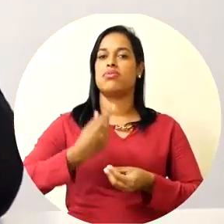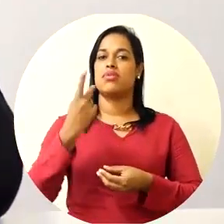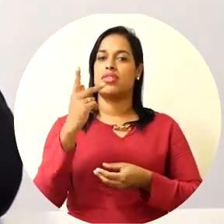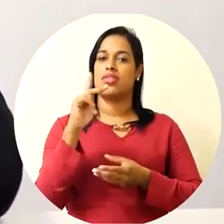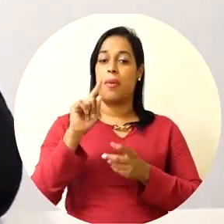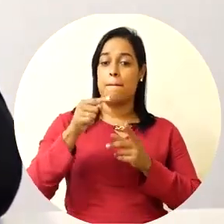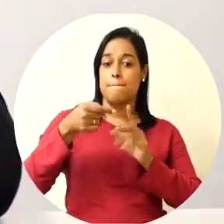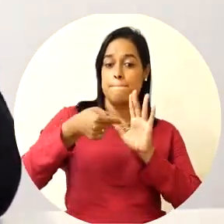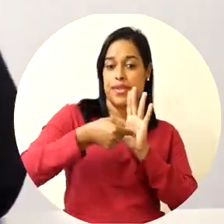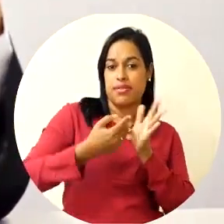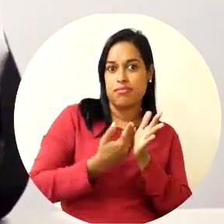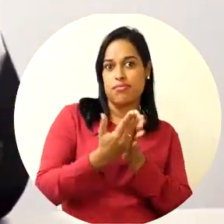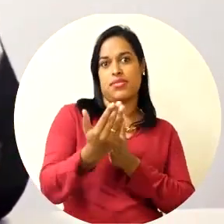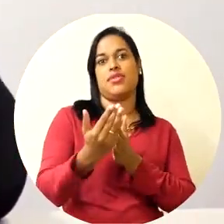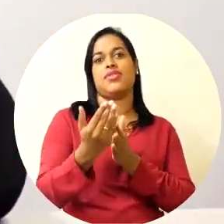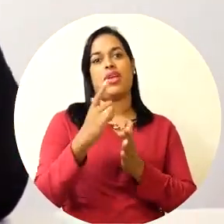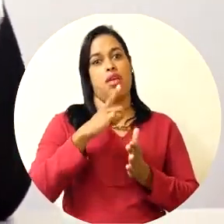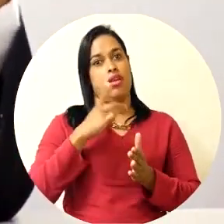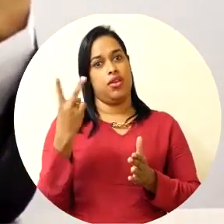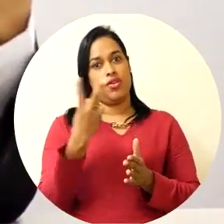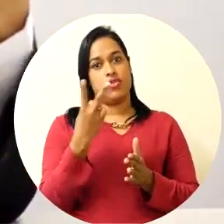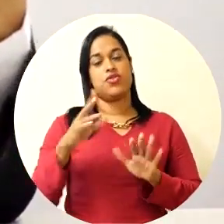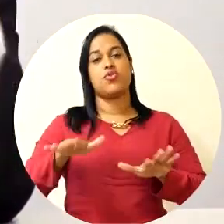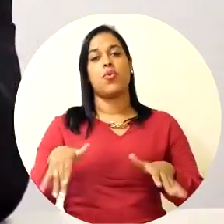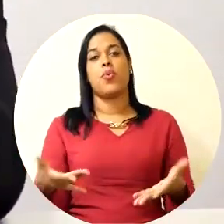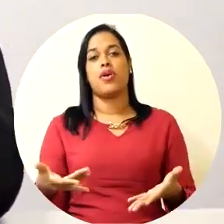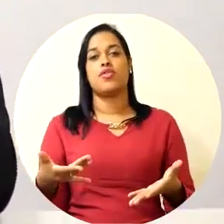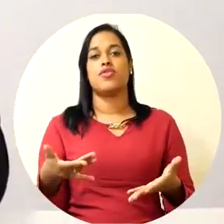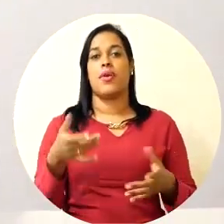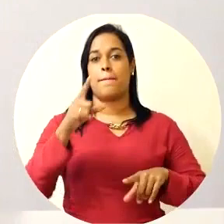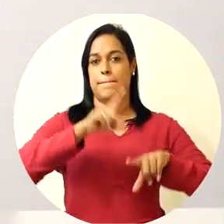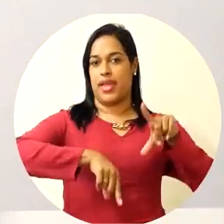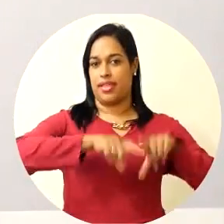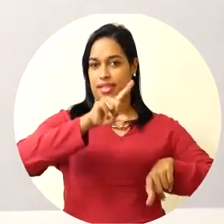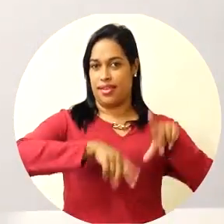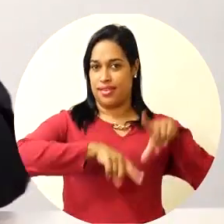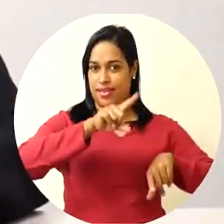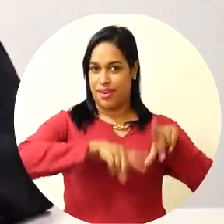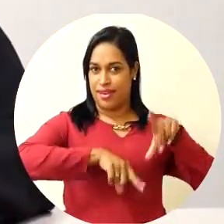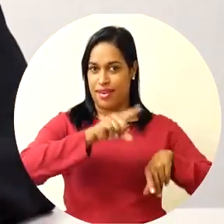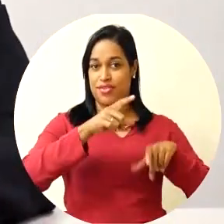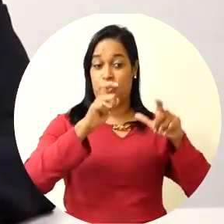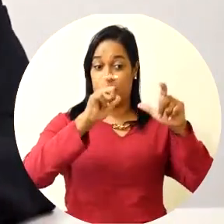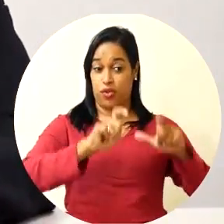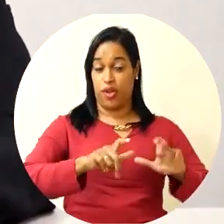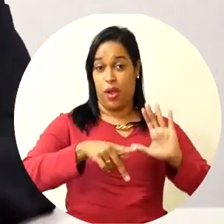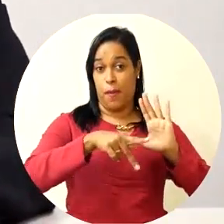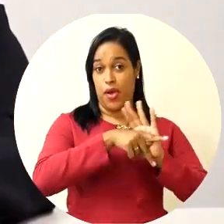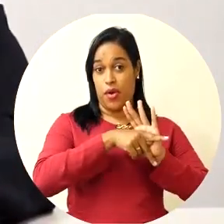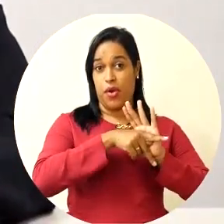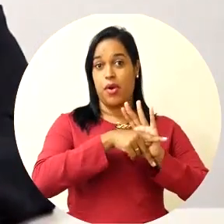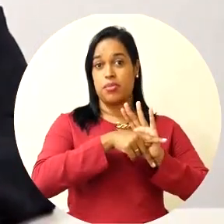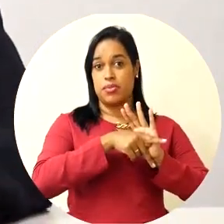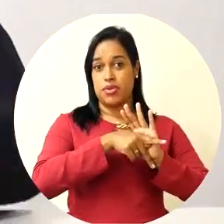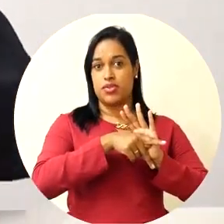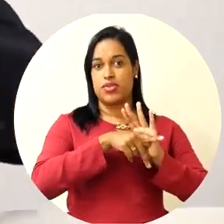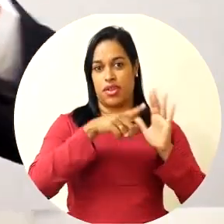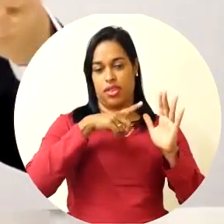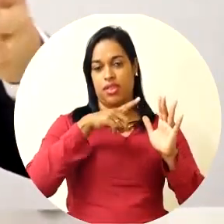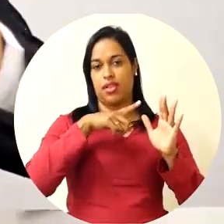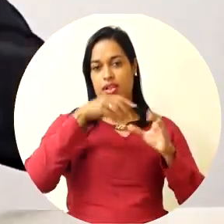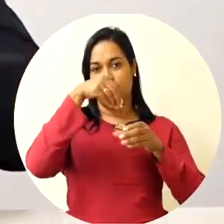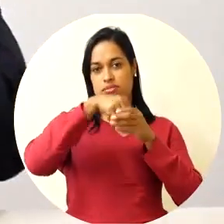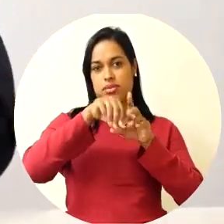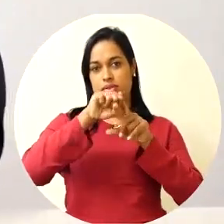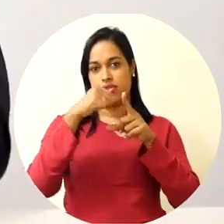o manancial, o seu ponto de existência. E existem duas. Quais são? As fontes materiais, que é o local, que são